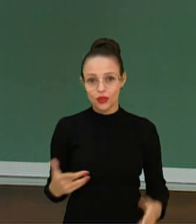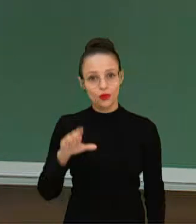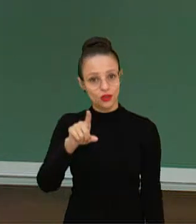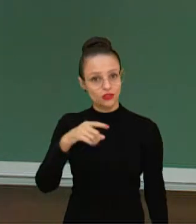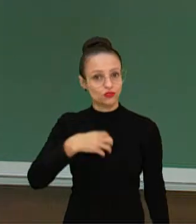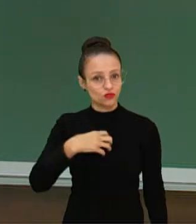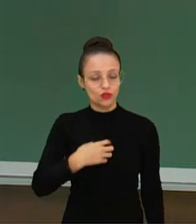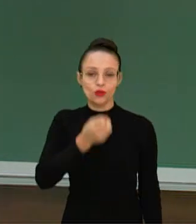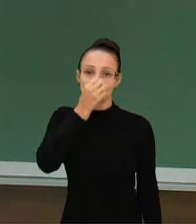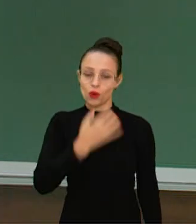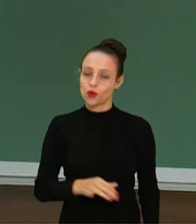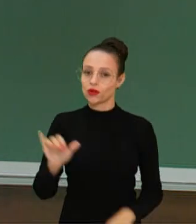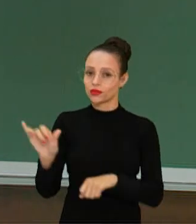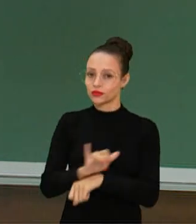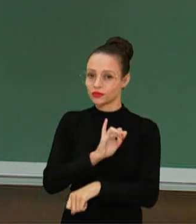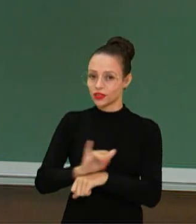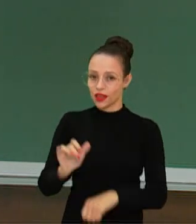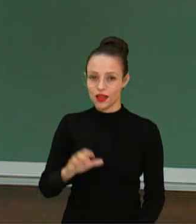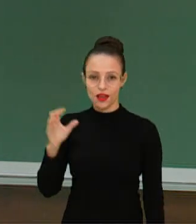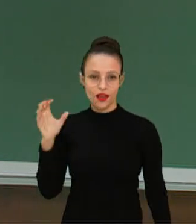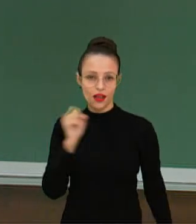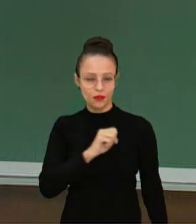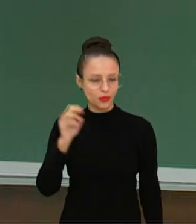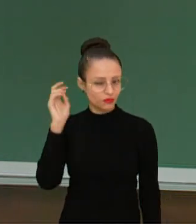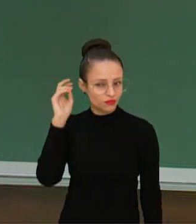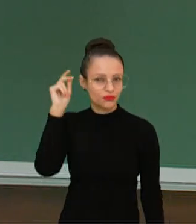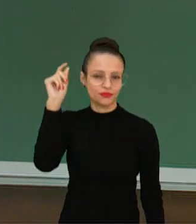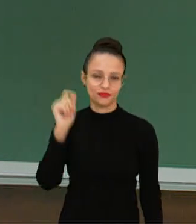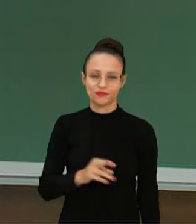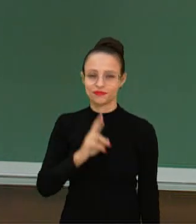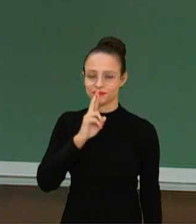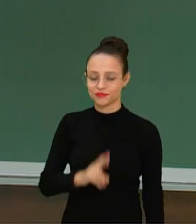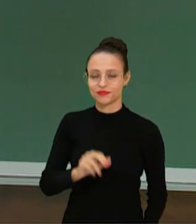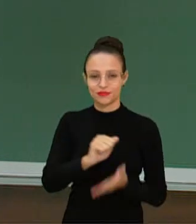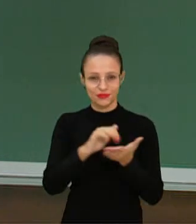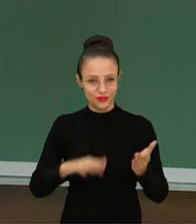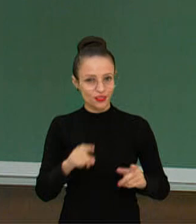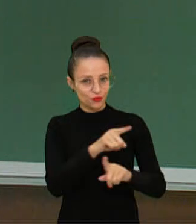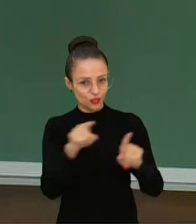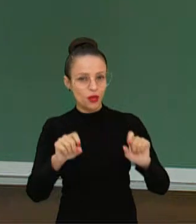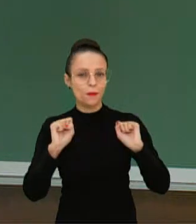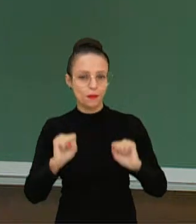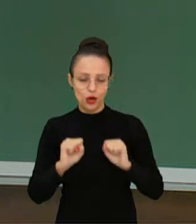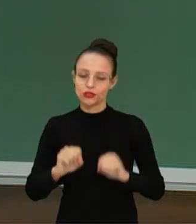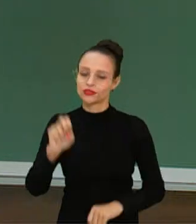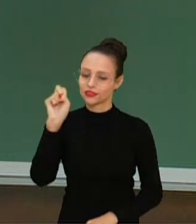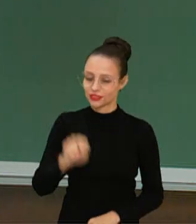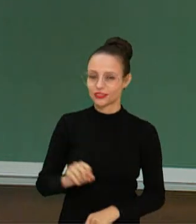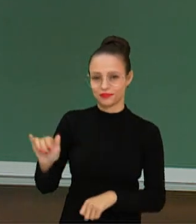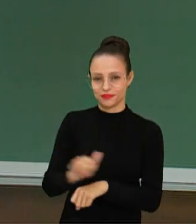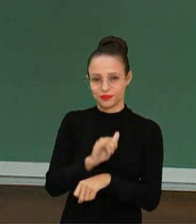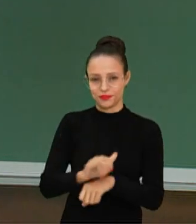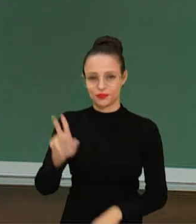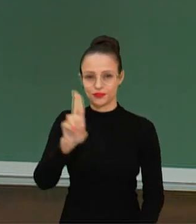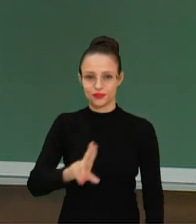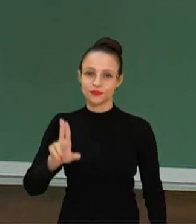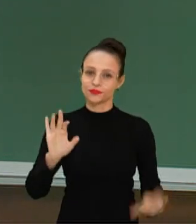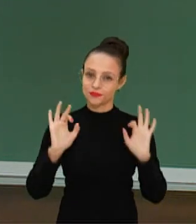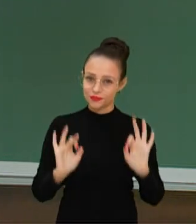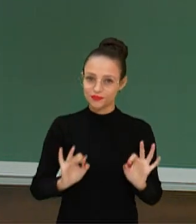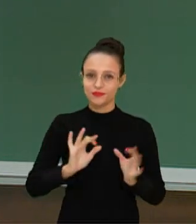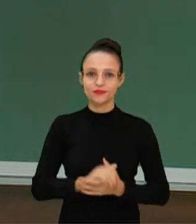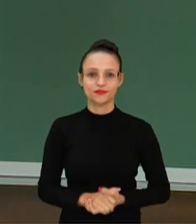forma muito boa, uma estratégia rápida para resolver alguns exercícios. E você pode sim utilizá-las.